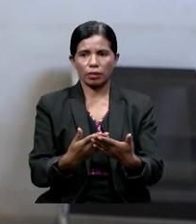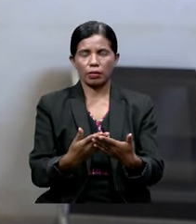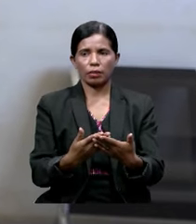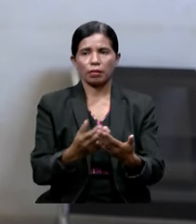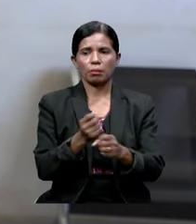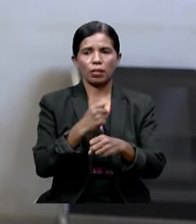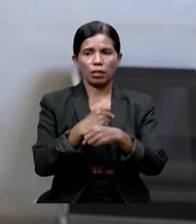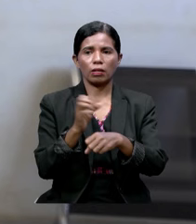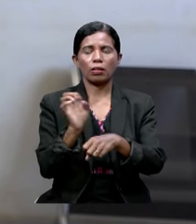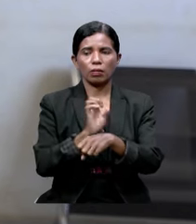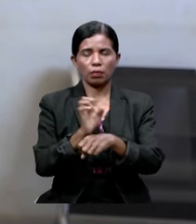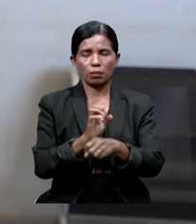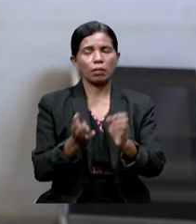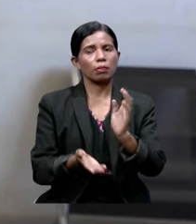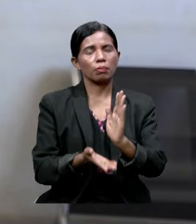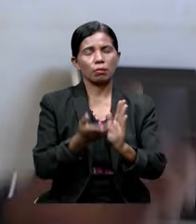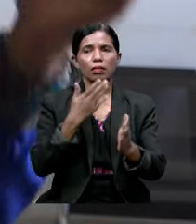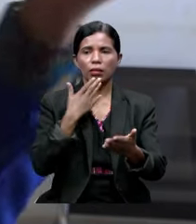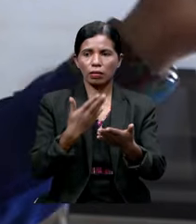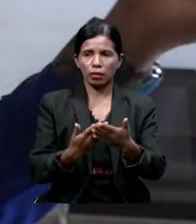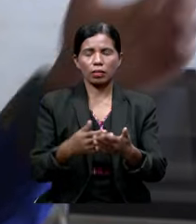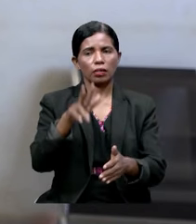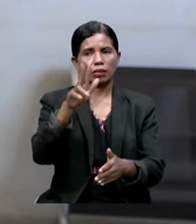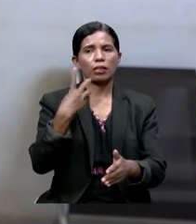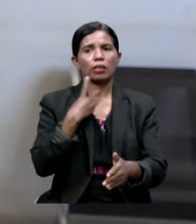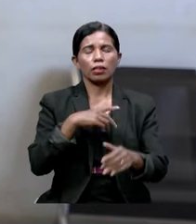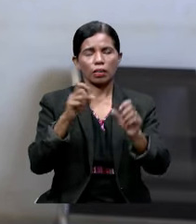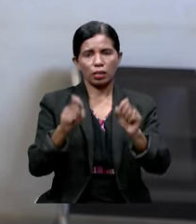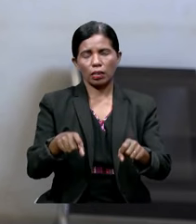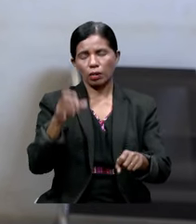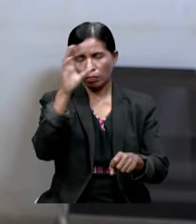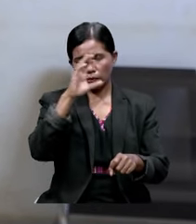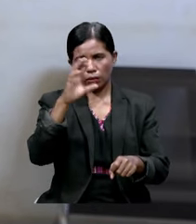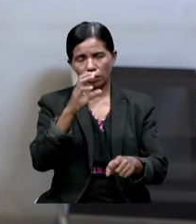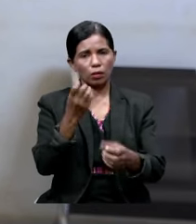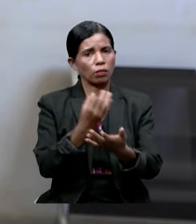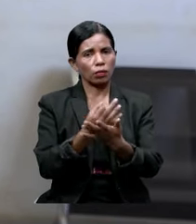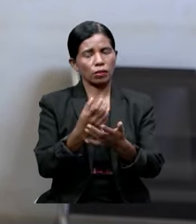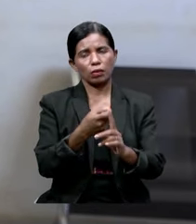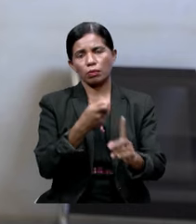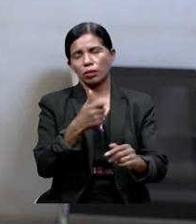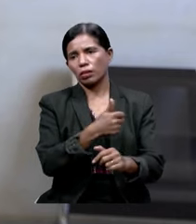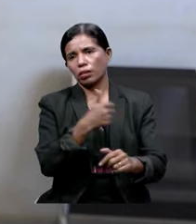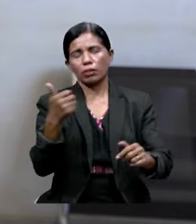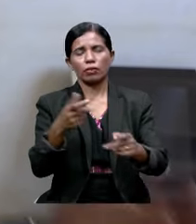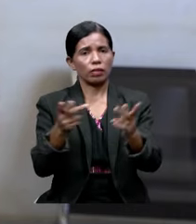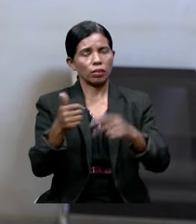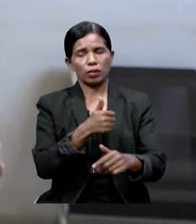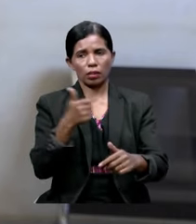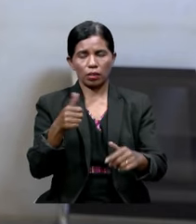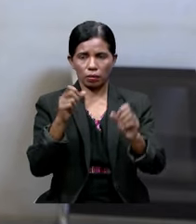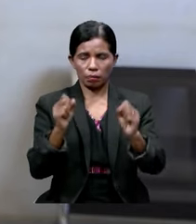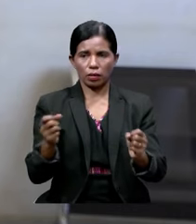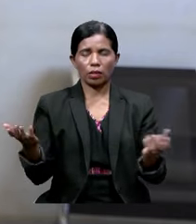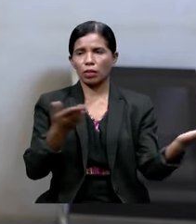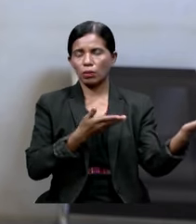halo economia ne bele moris lima. Terceiro ma kita tem que ser buka fali receita selo nebema bele hatama